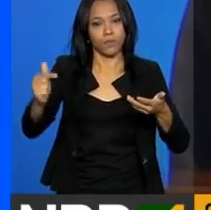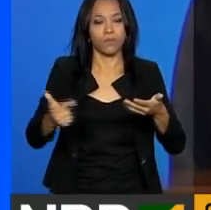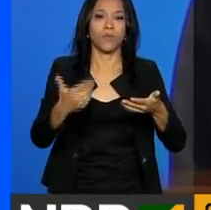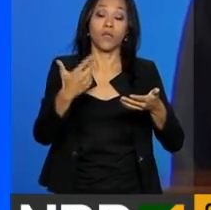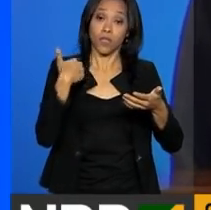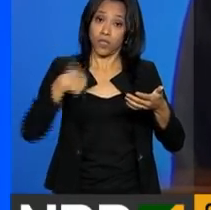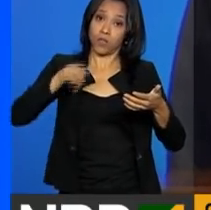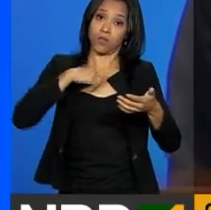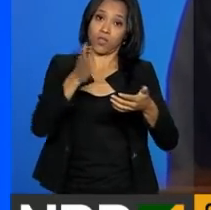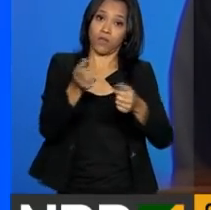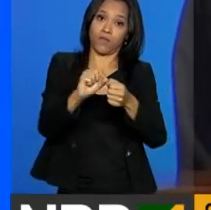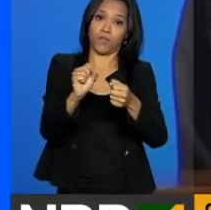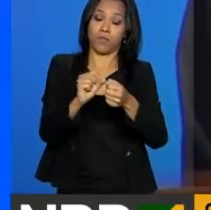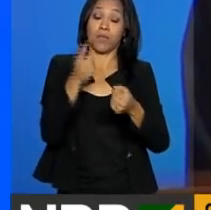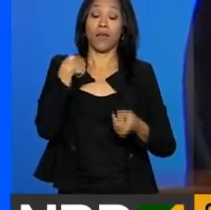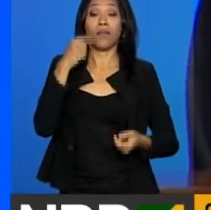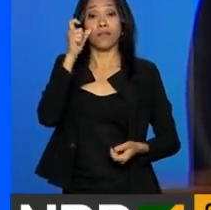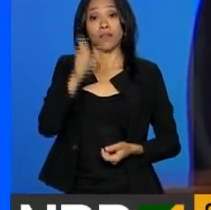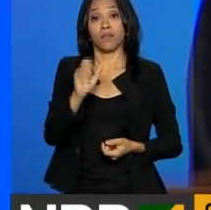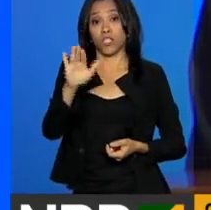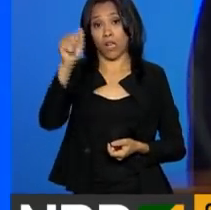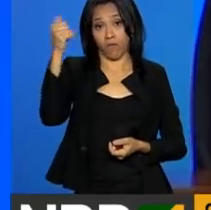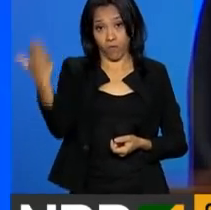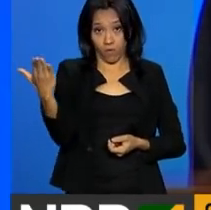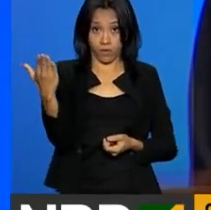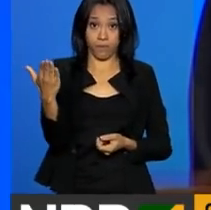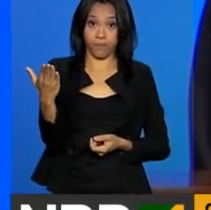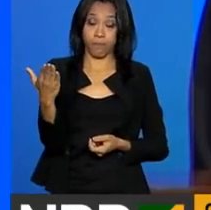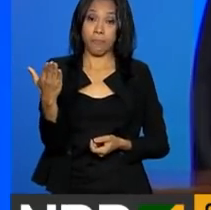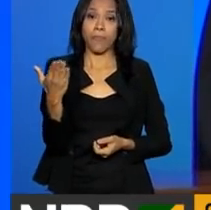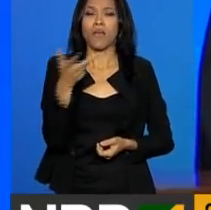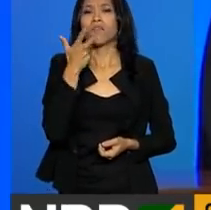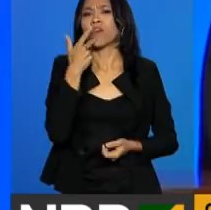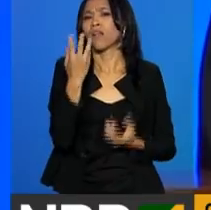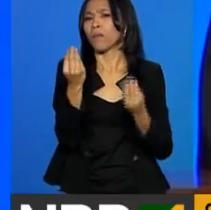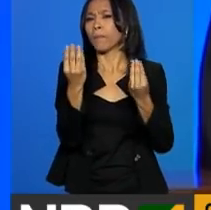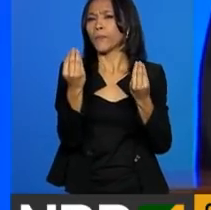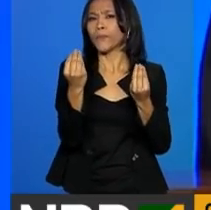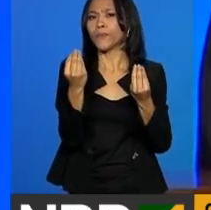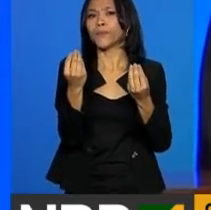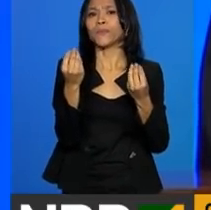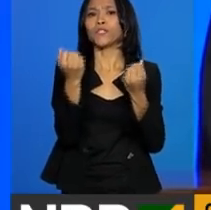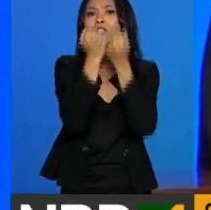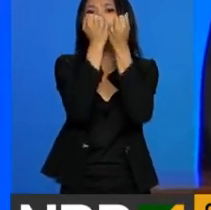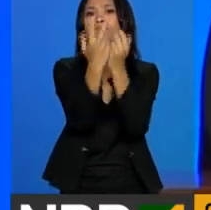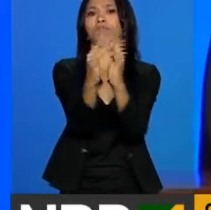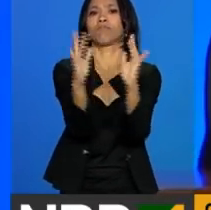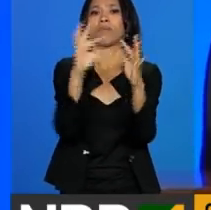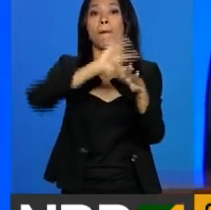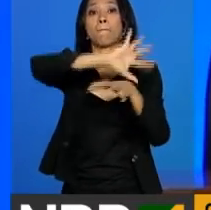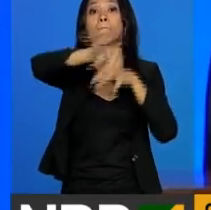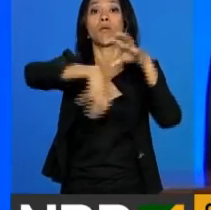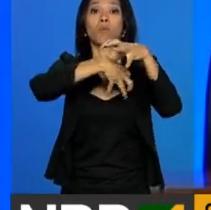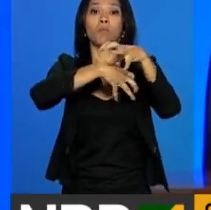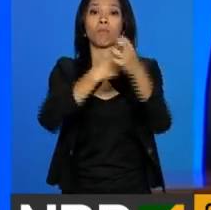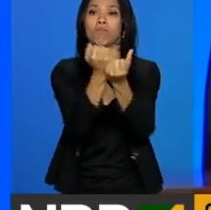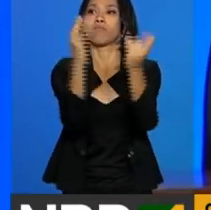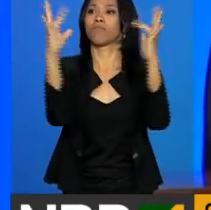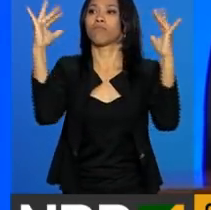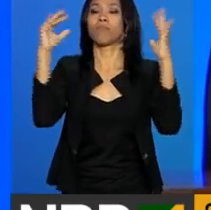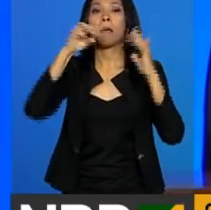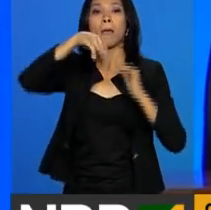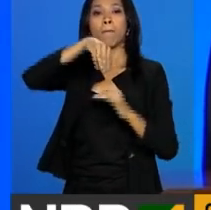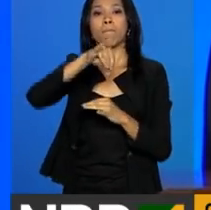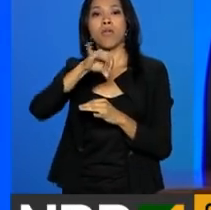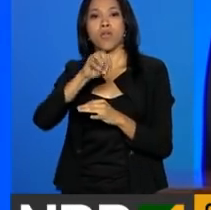coisa que nós fizemos é interessante é lá fora se fala muito no meio ambiente não é as pessoas têm muita preocupação porque o